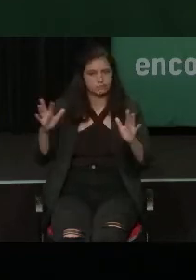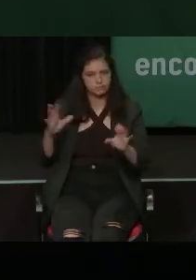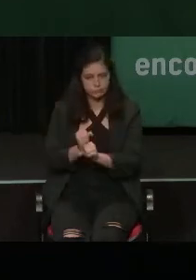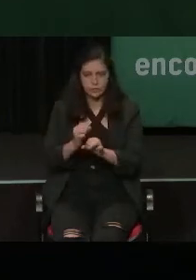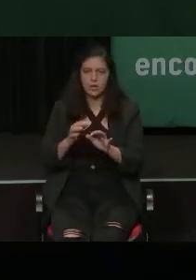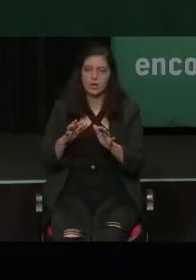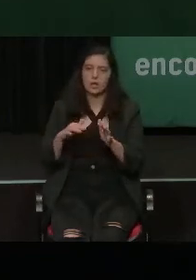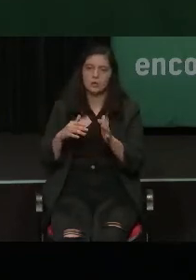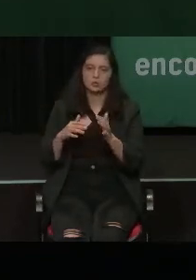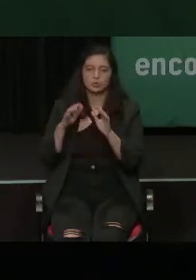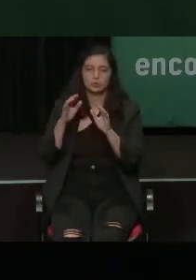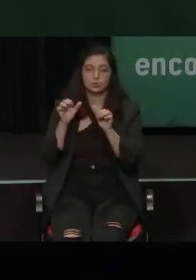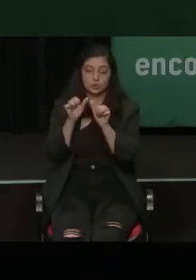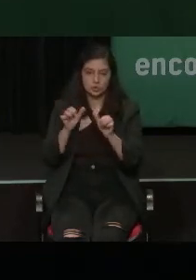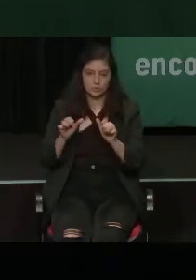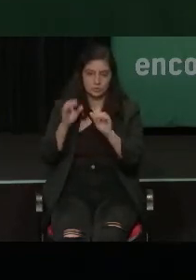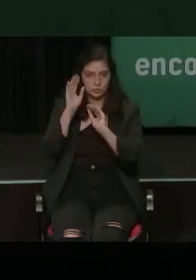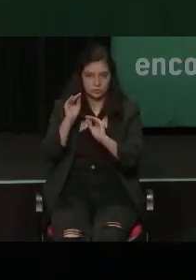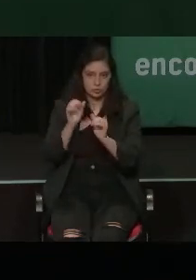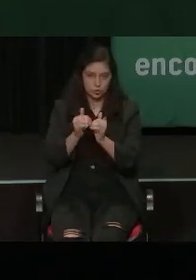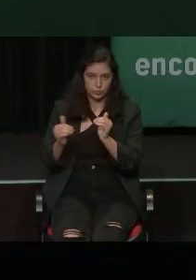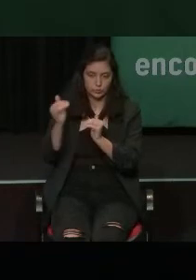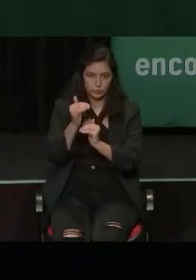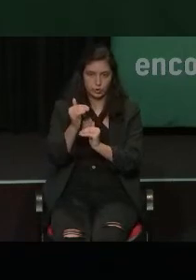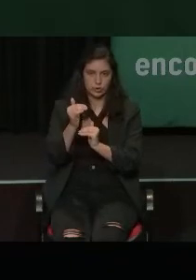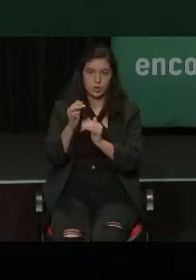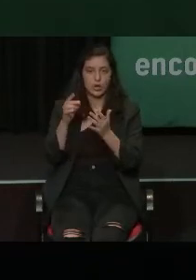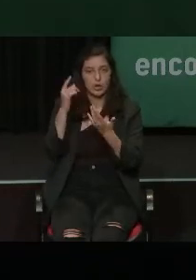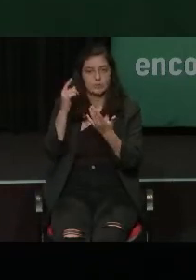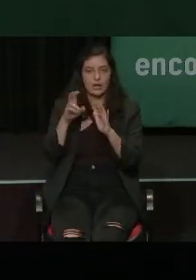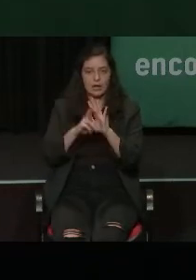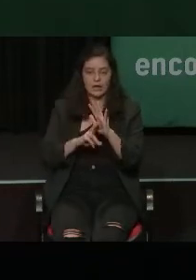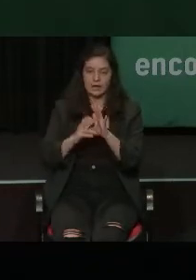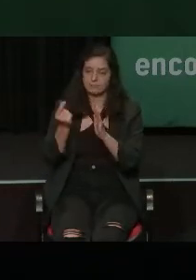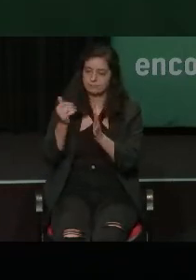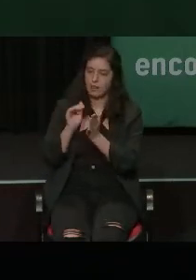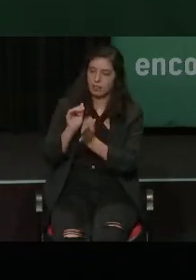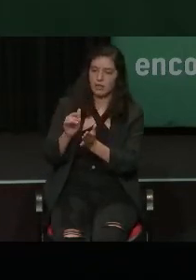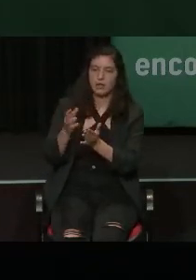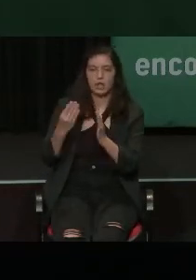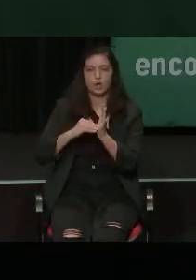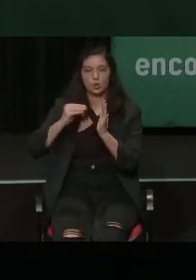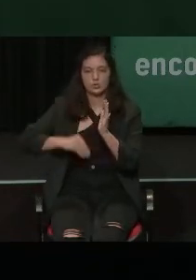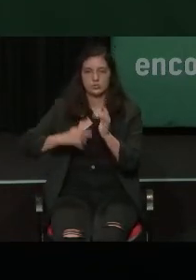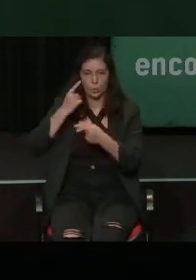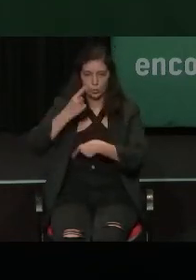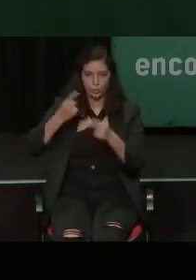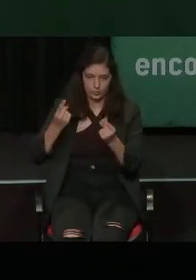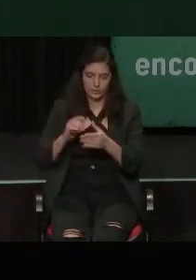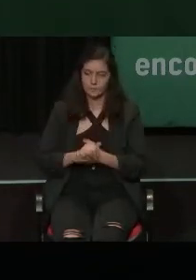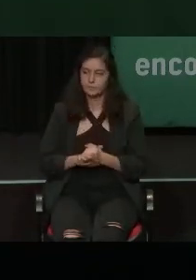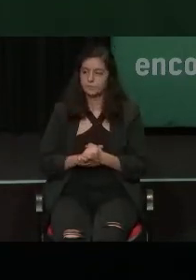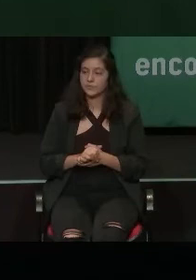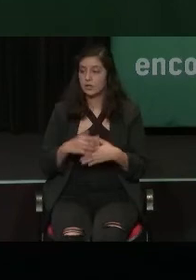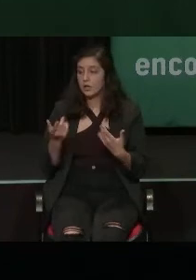superior, ciência e tecnologia, flexibilizando as regras de execução financeira e de contratação pública. Esta é uma